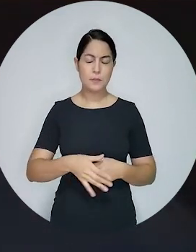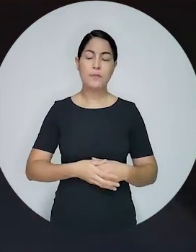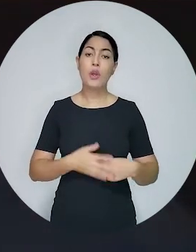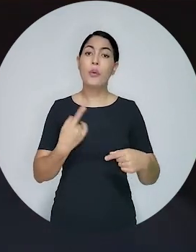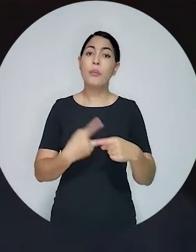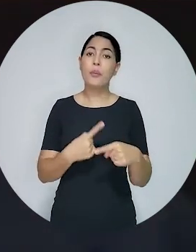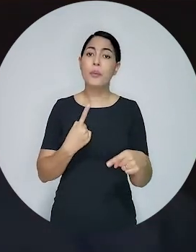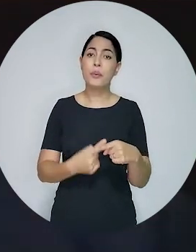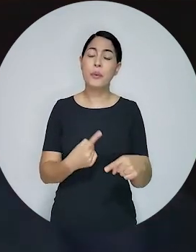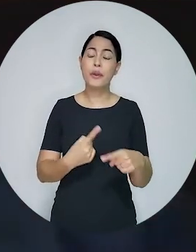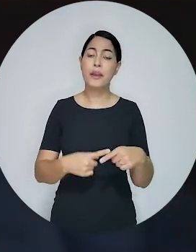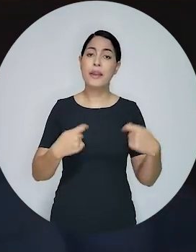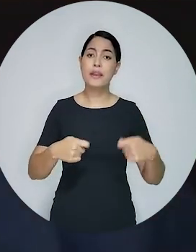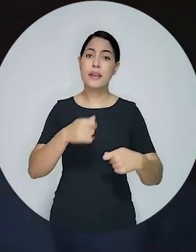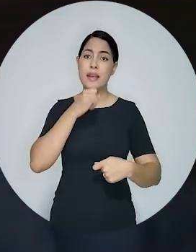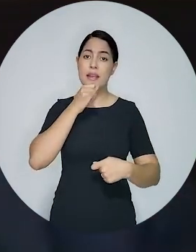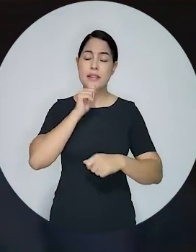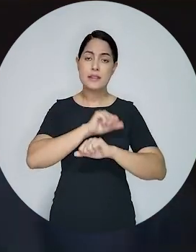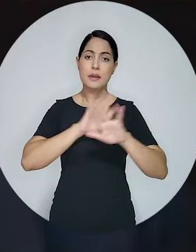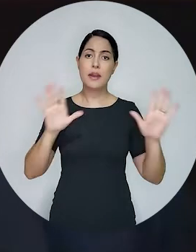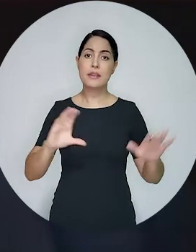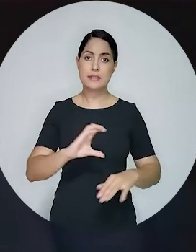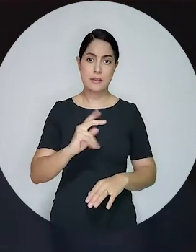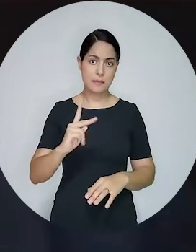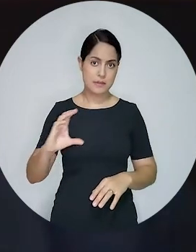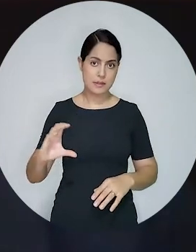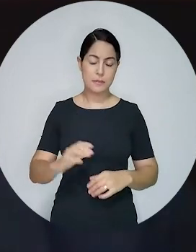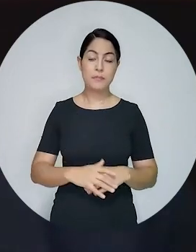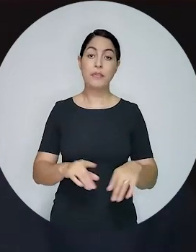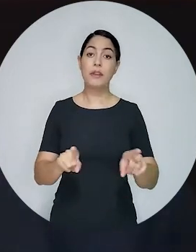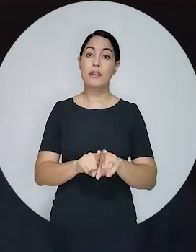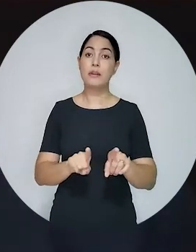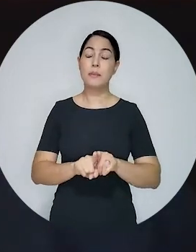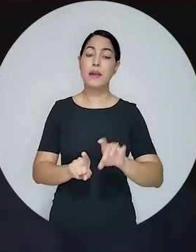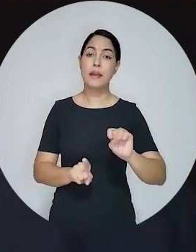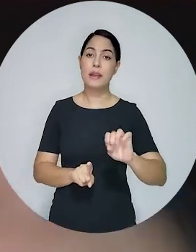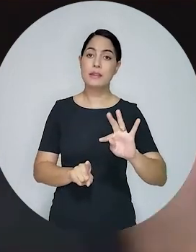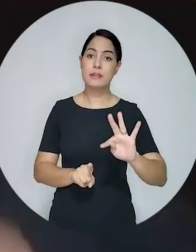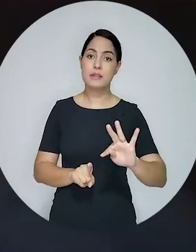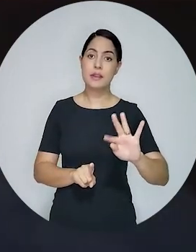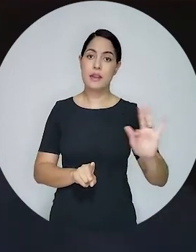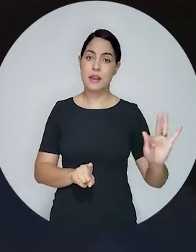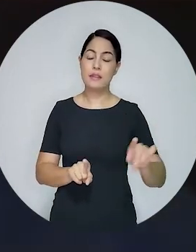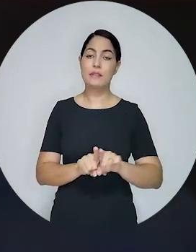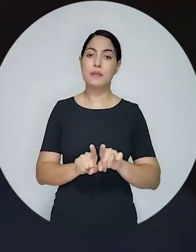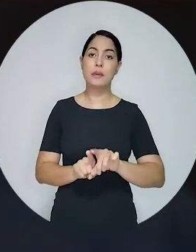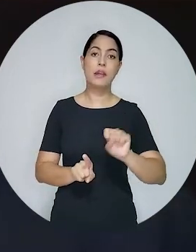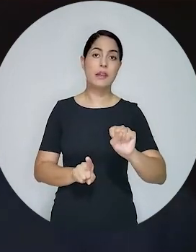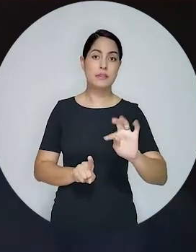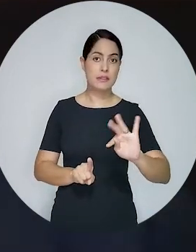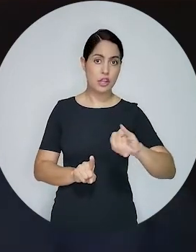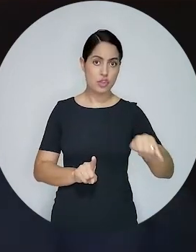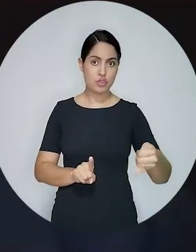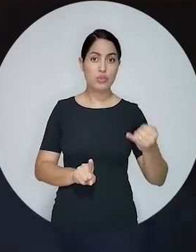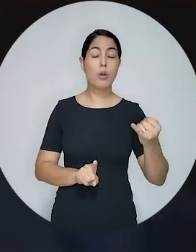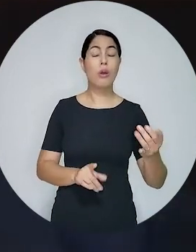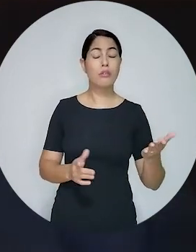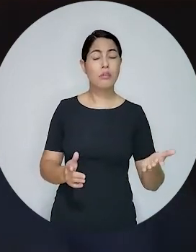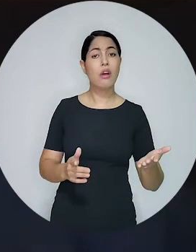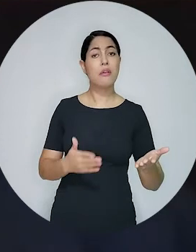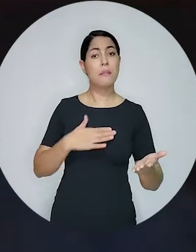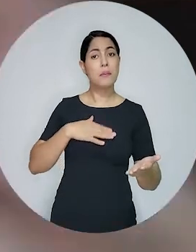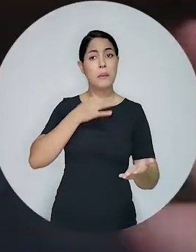do CPC, a vinculação à jurisprudência consolidada do STF e do STJ, algo que a professora Isabel também já destacou